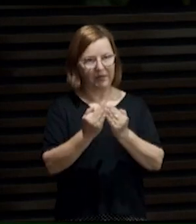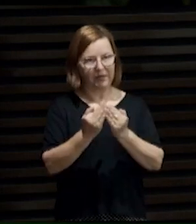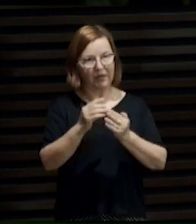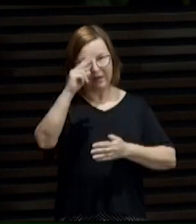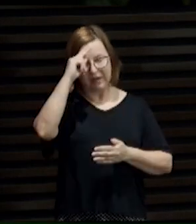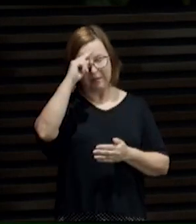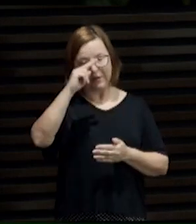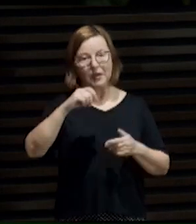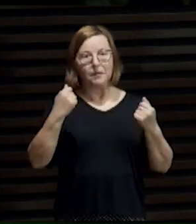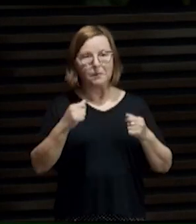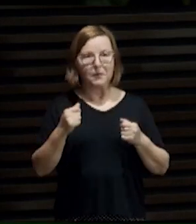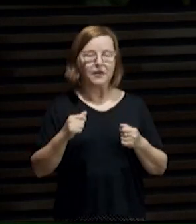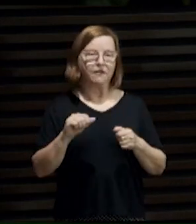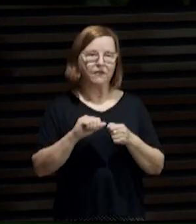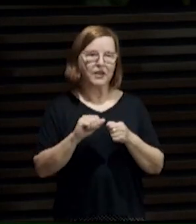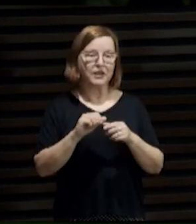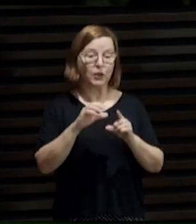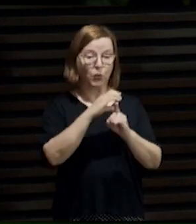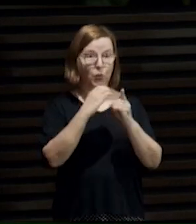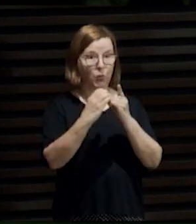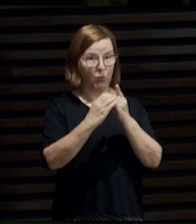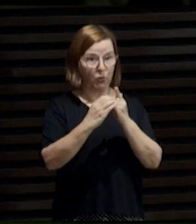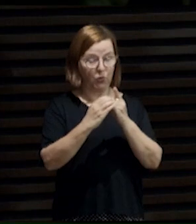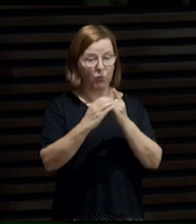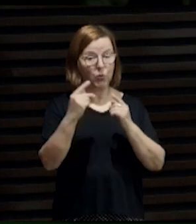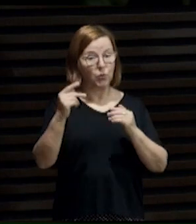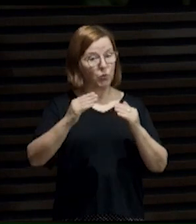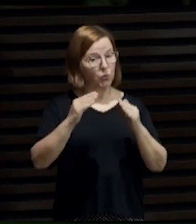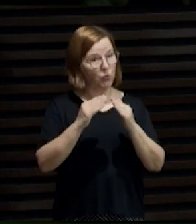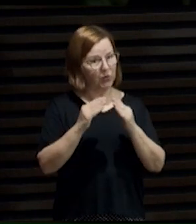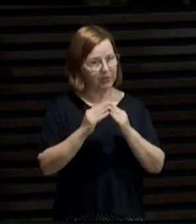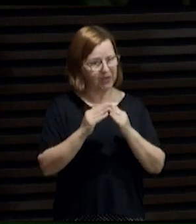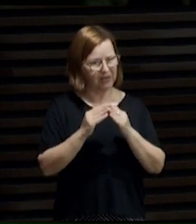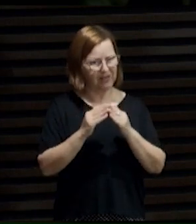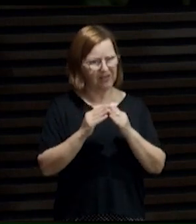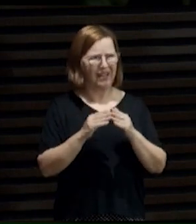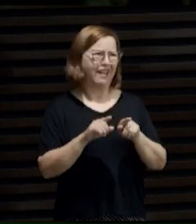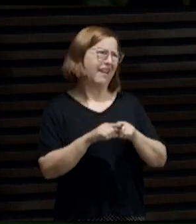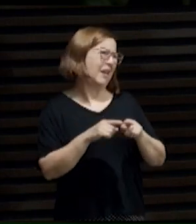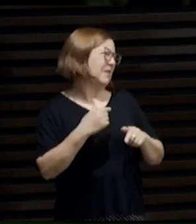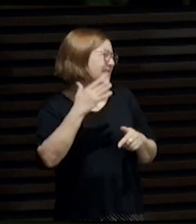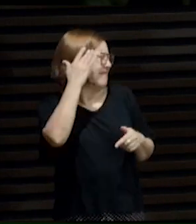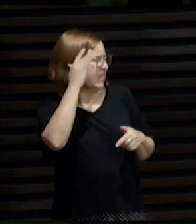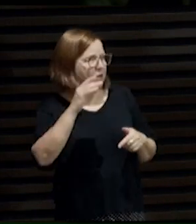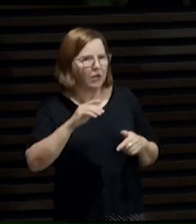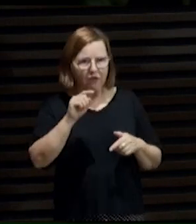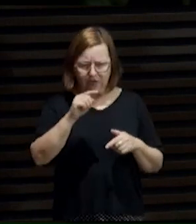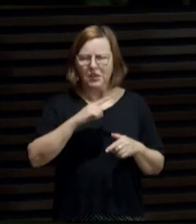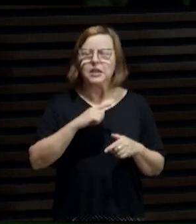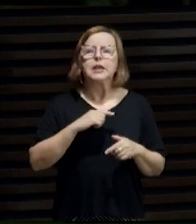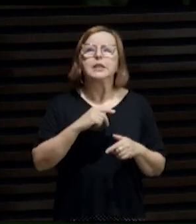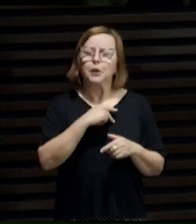diariamente. Ah, pastor, mas eu não sei fazer. Vocês têm pastores para ajudar vocês. Nós aprendemos